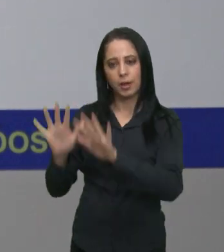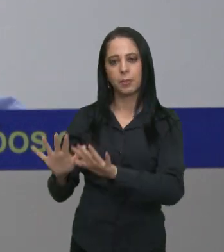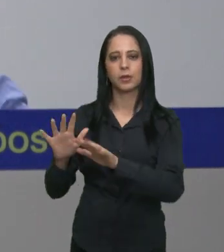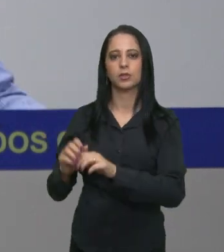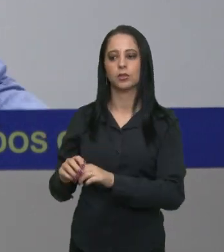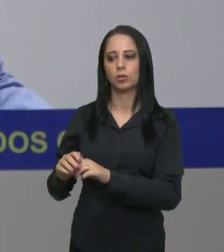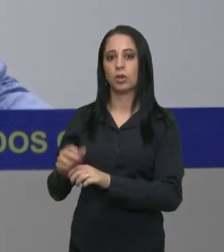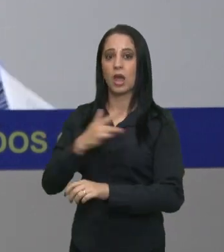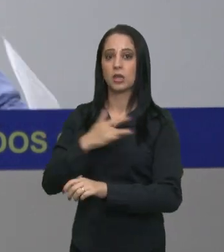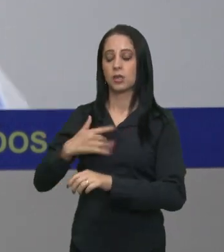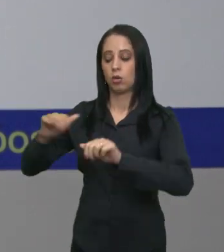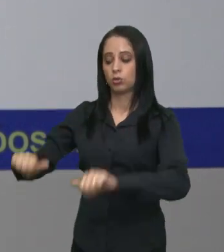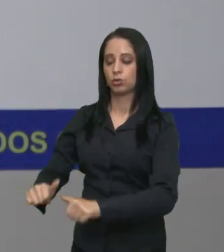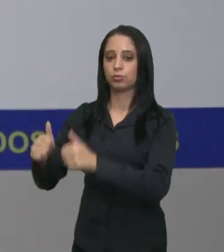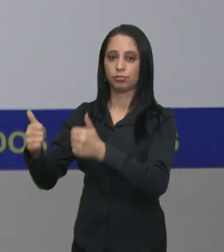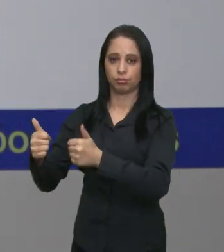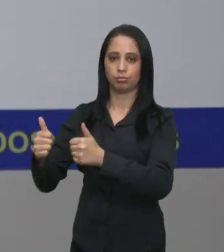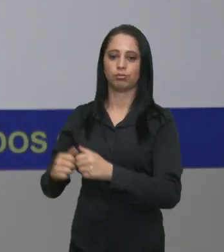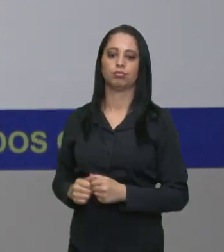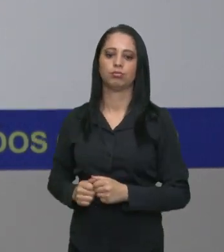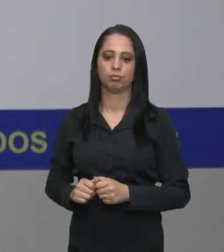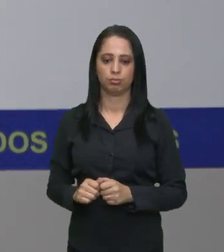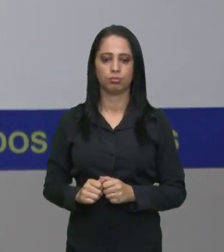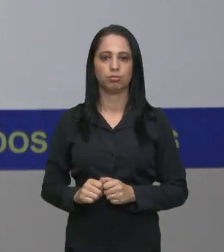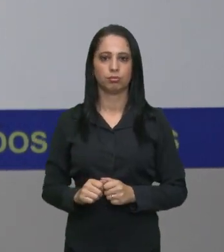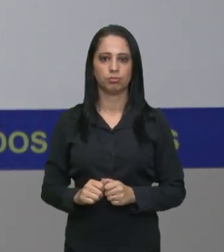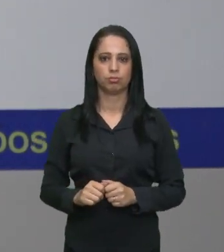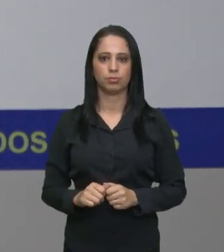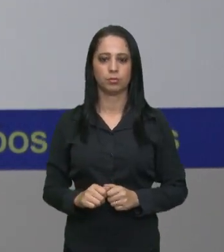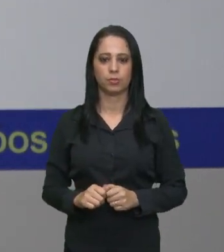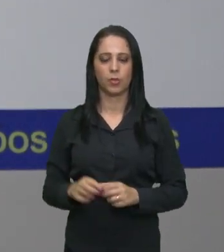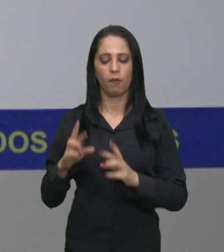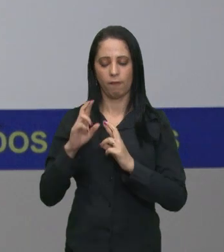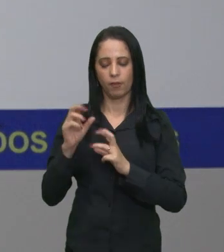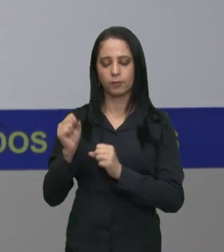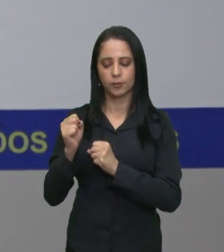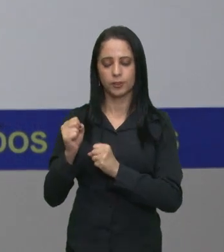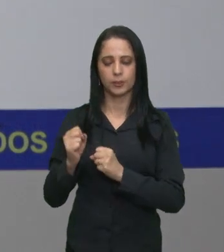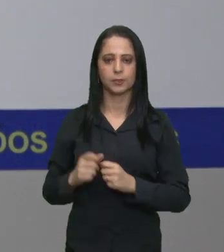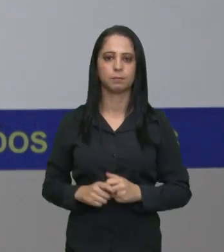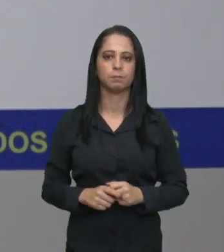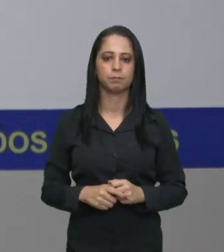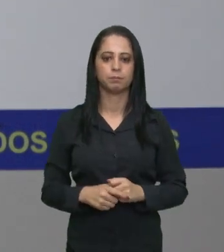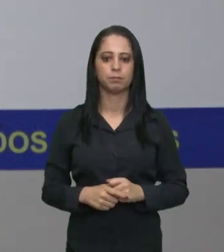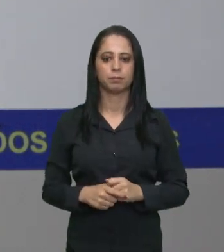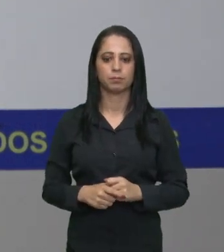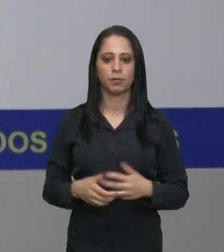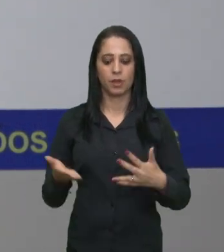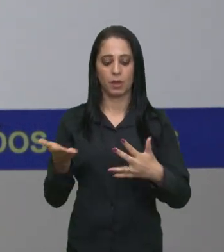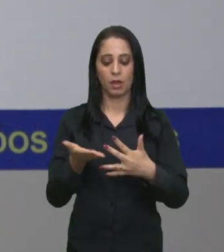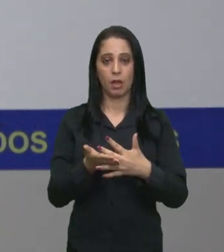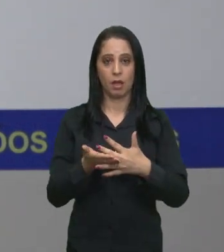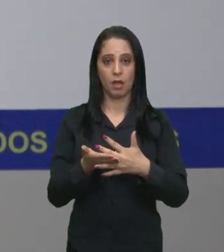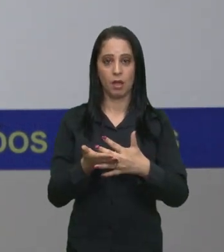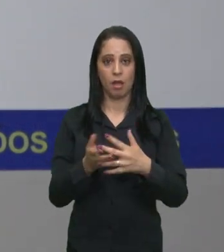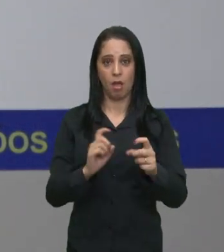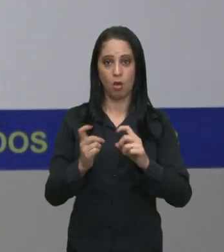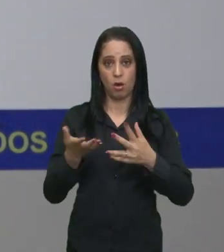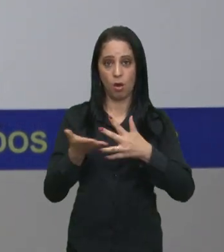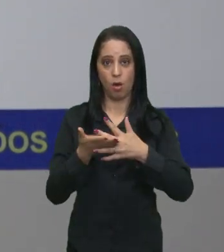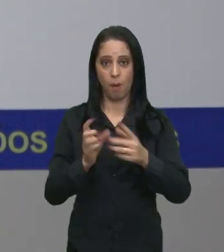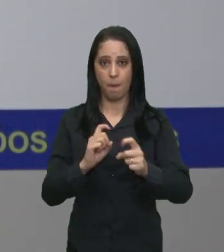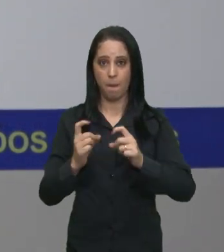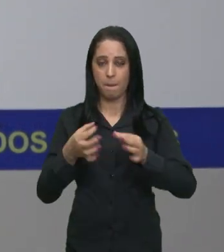Né? Que recupere logo e saia dessa aí. Força aí. Suspendemos a sessão por alguns instantes para organização